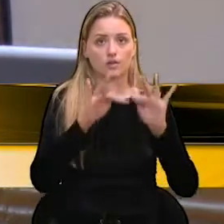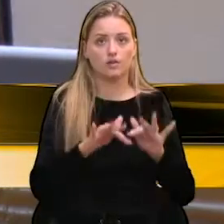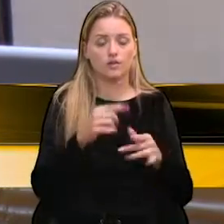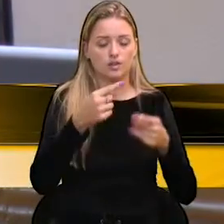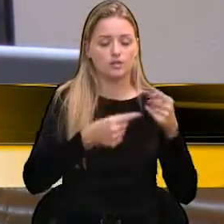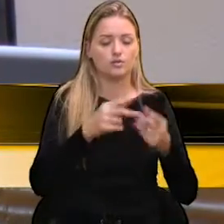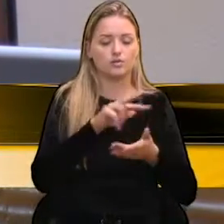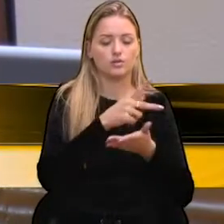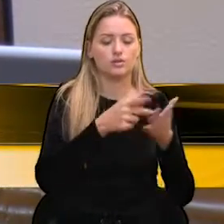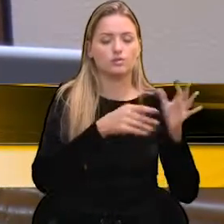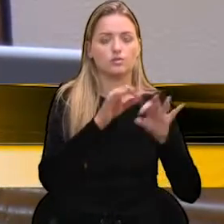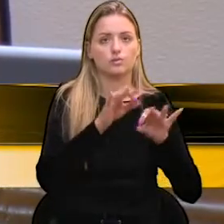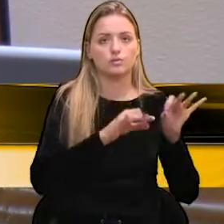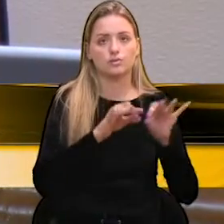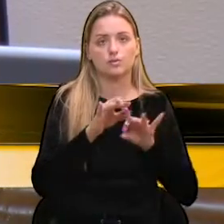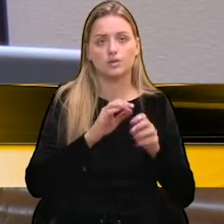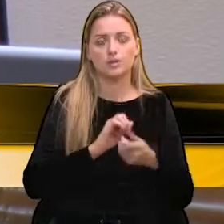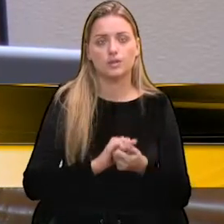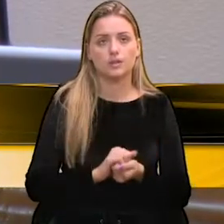ordem do dia.